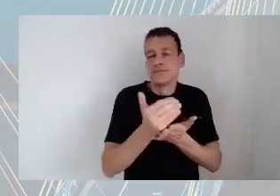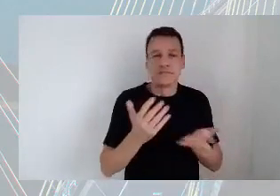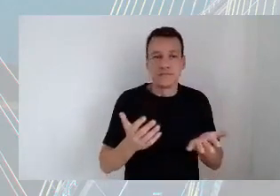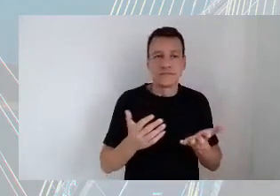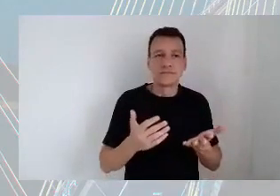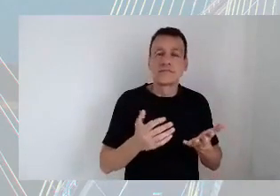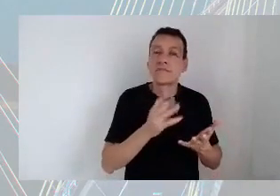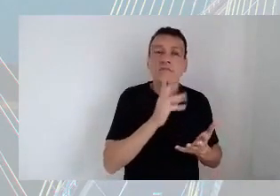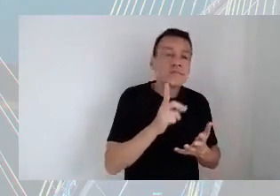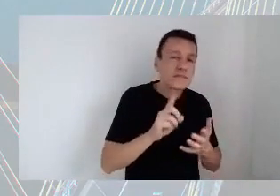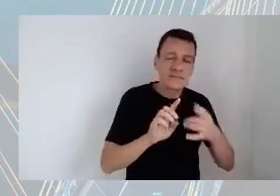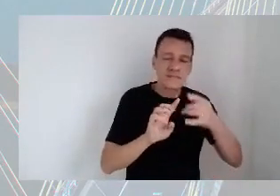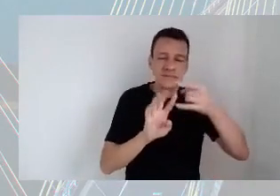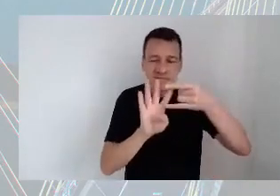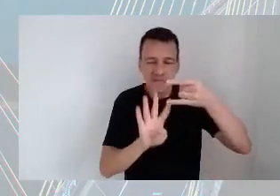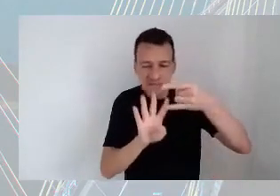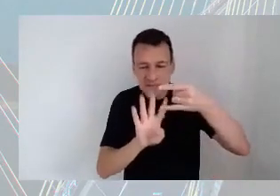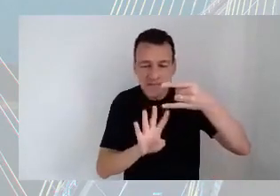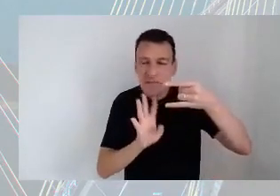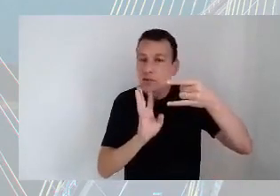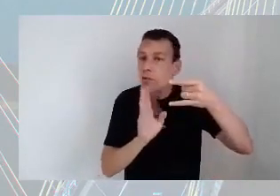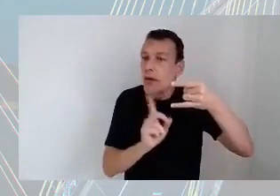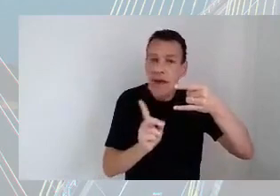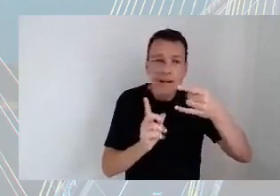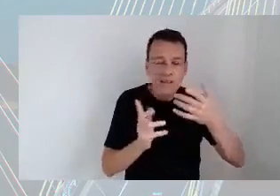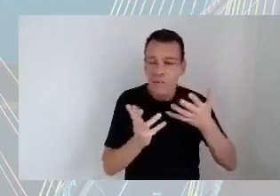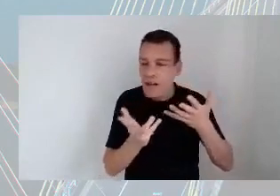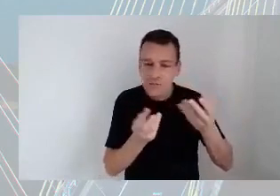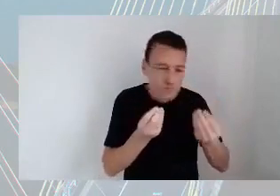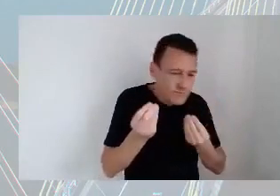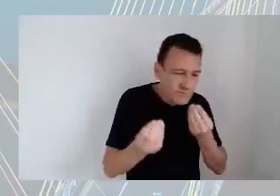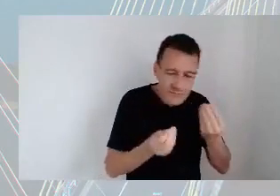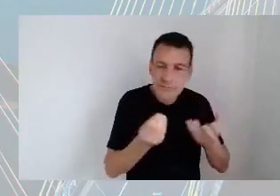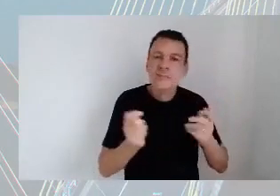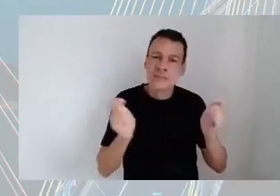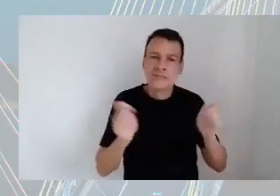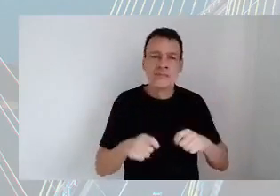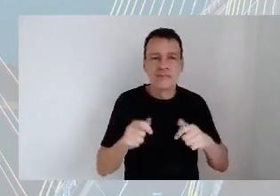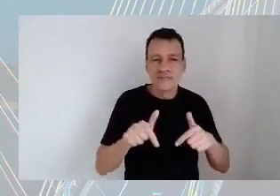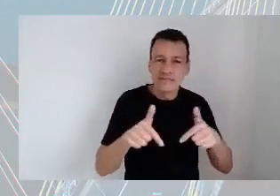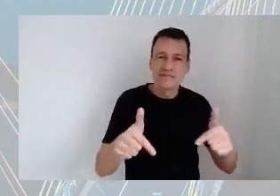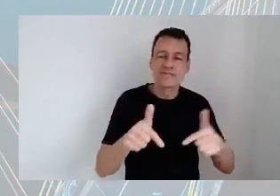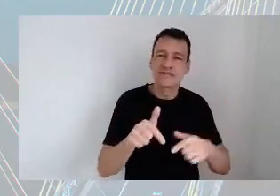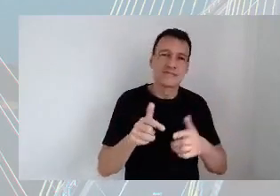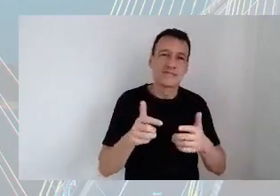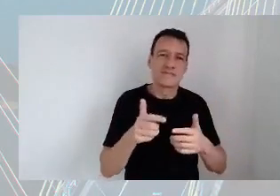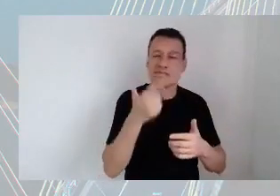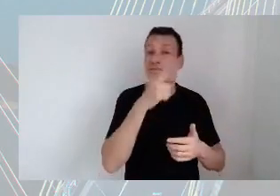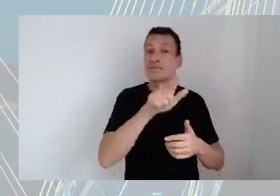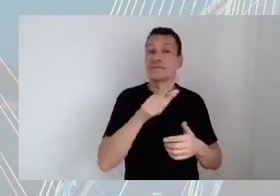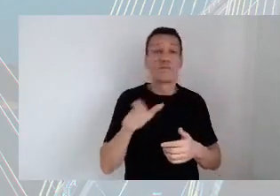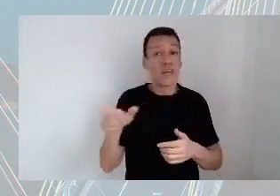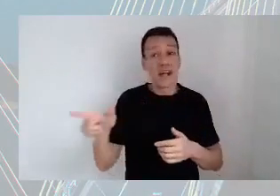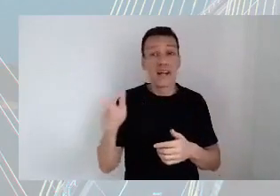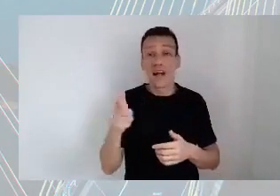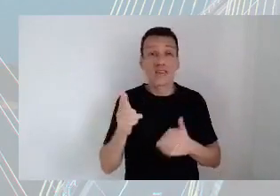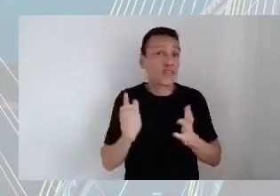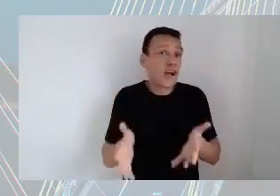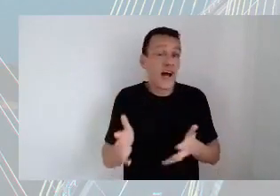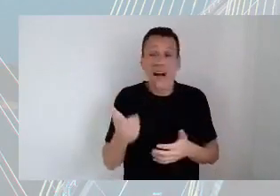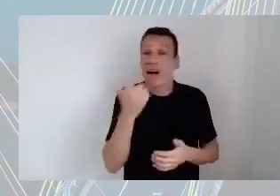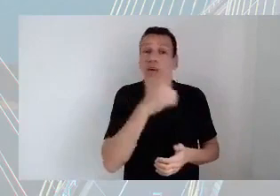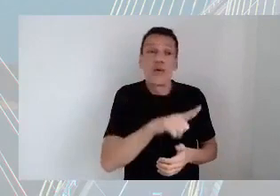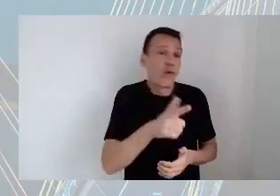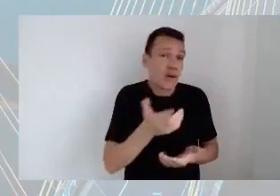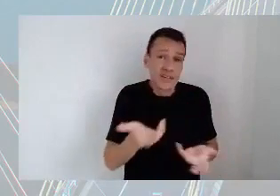bem legal que a gente trouxe que trouxe um ganho imediato, né, para o cliente. Né? E aí aqui, né, já trazendo um